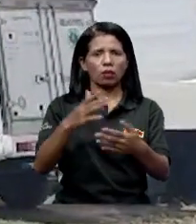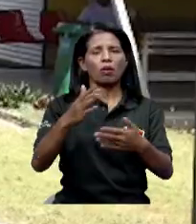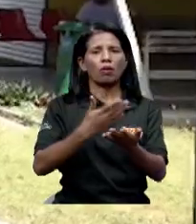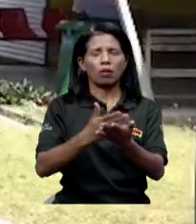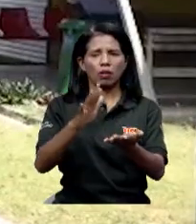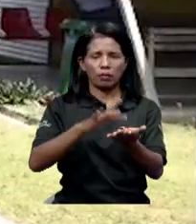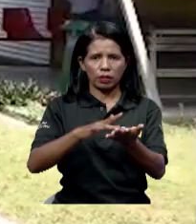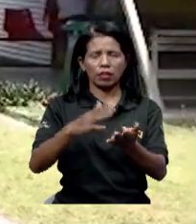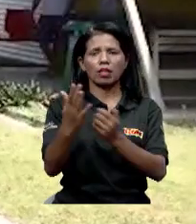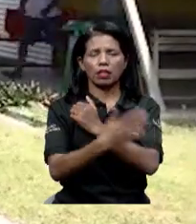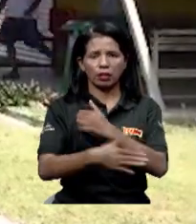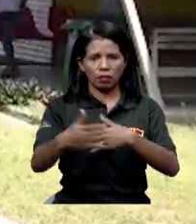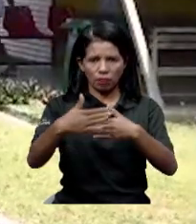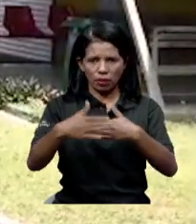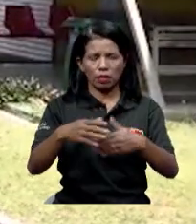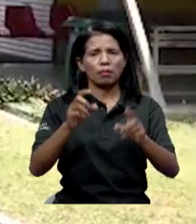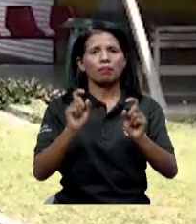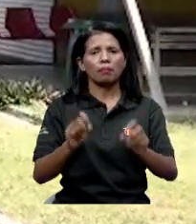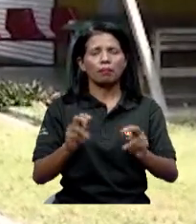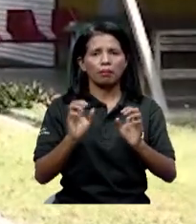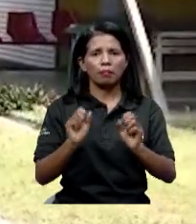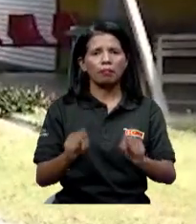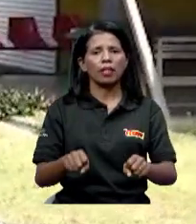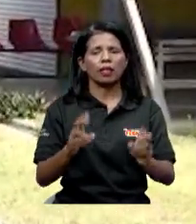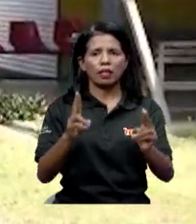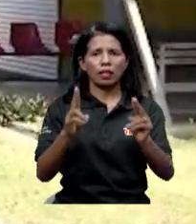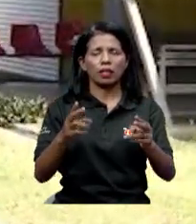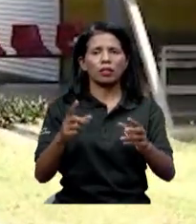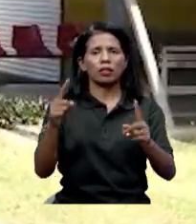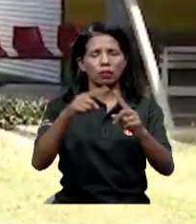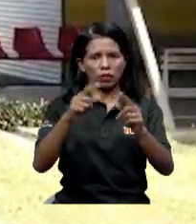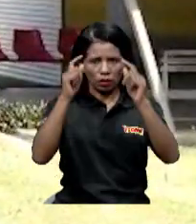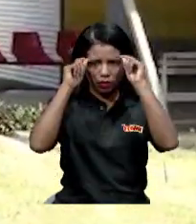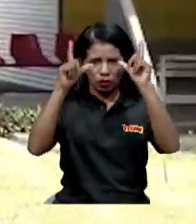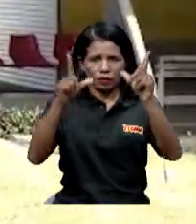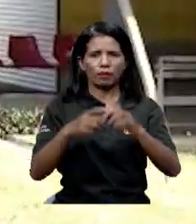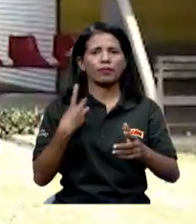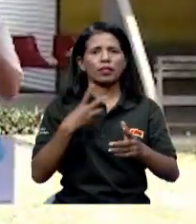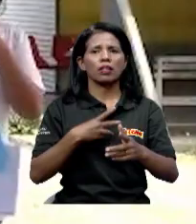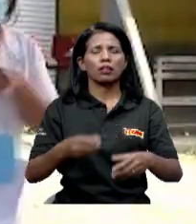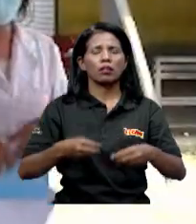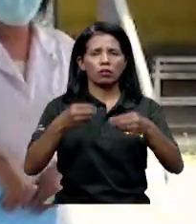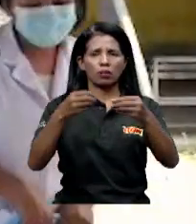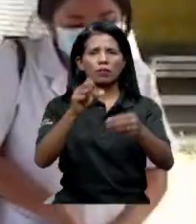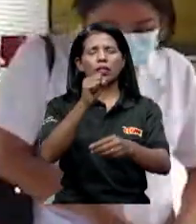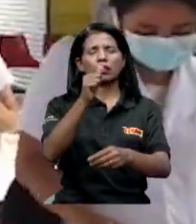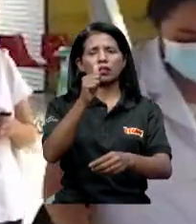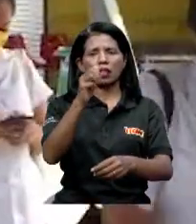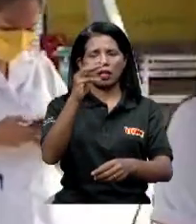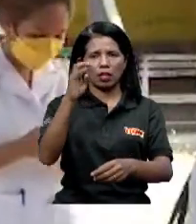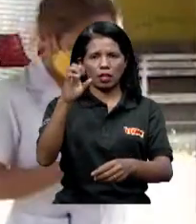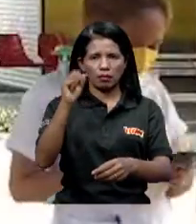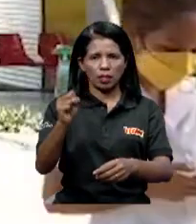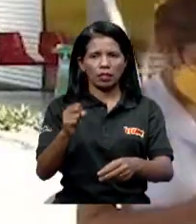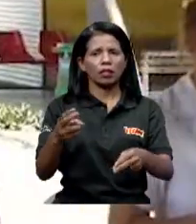nasam vizinyu, hodinu ne bela lalai sto Timor Leste. Lolos ne kompetensi ne ita fo basamis, ita habarak